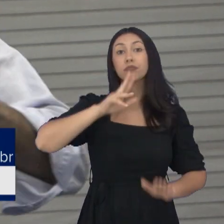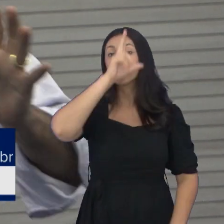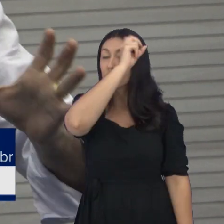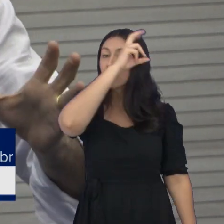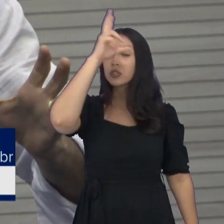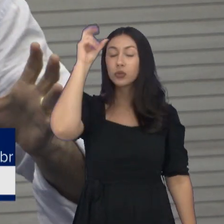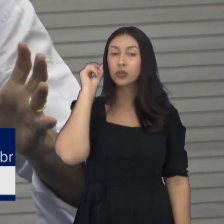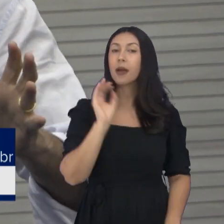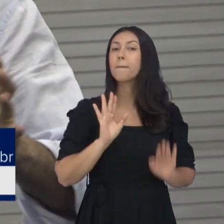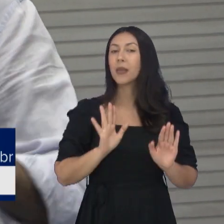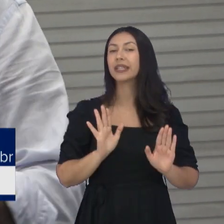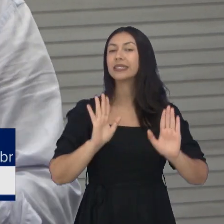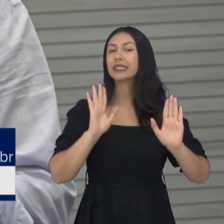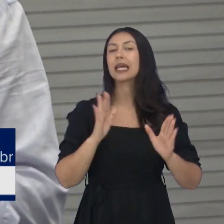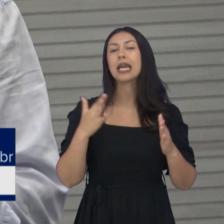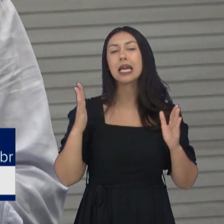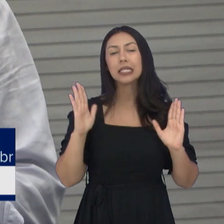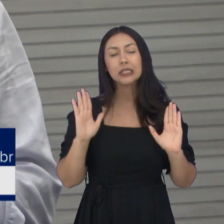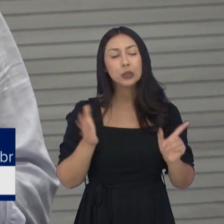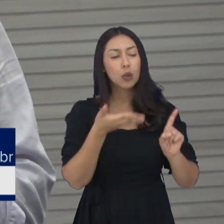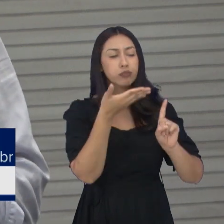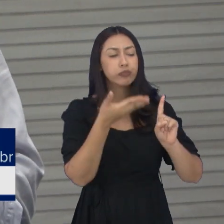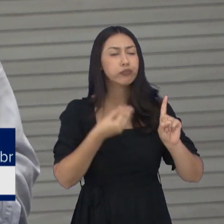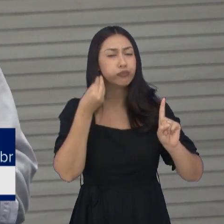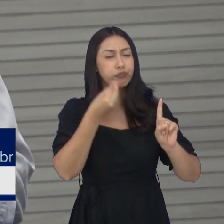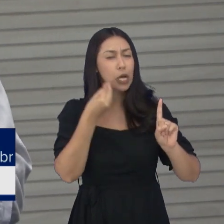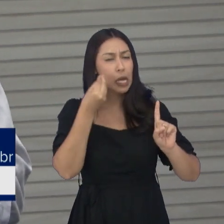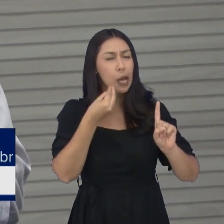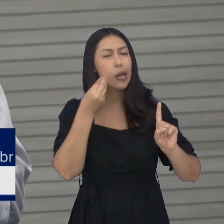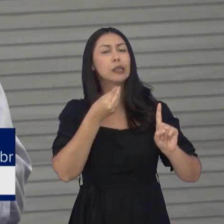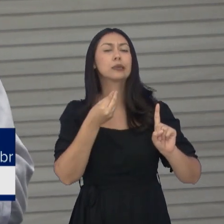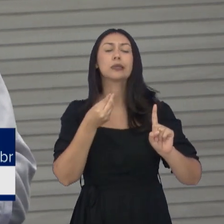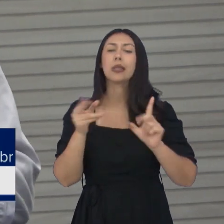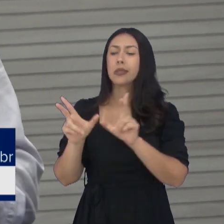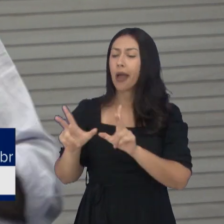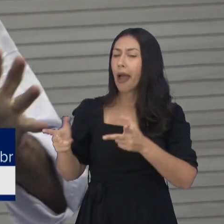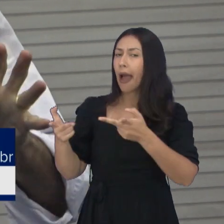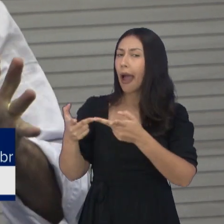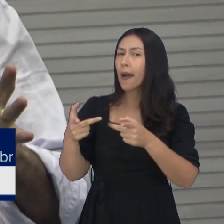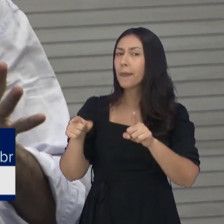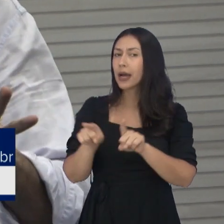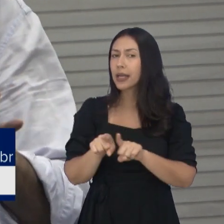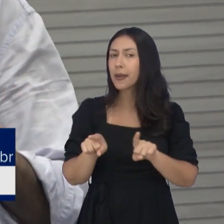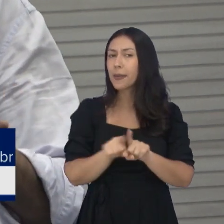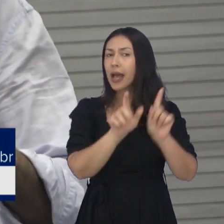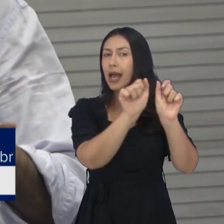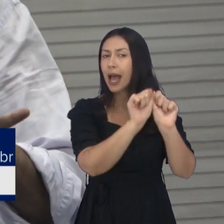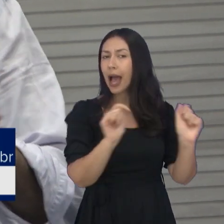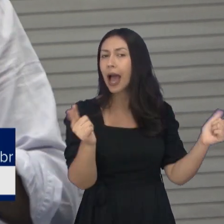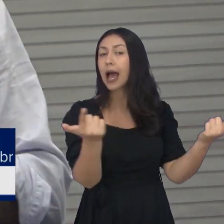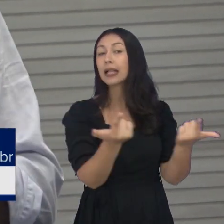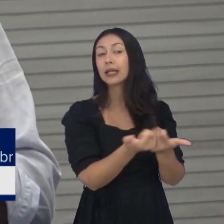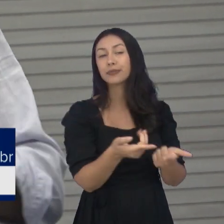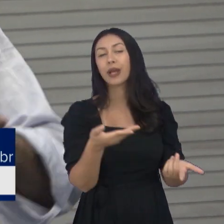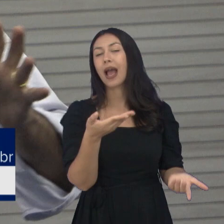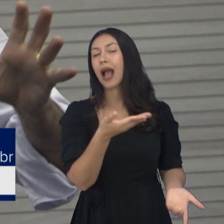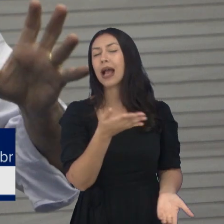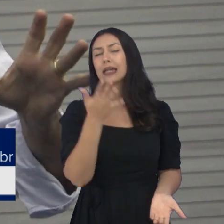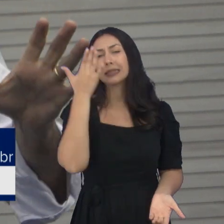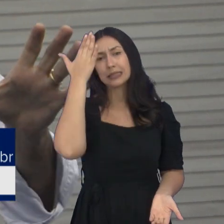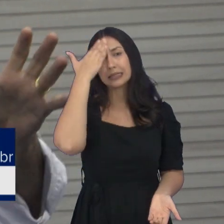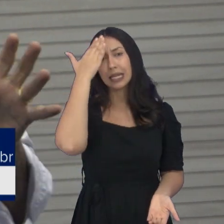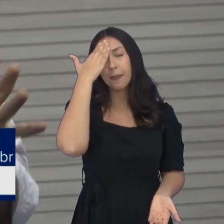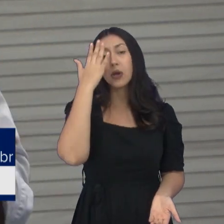essa carreira de Câmara Municipal, Assembleia, ele entende muito bem o que o cidadão precisa, né, em